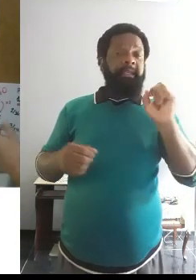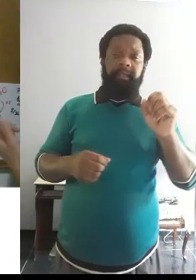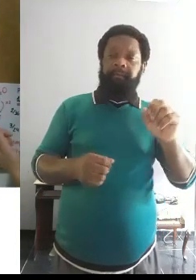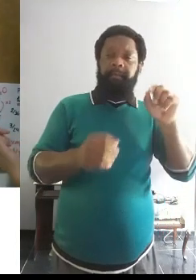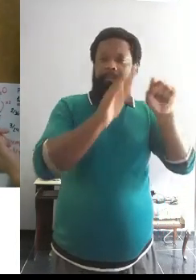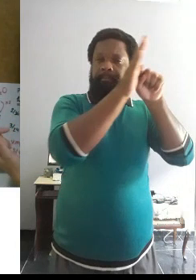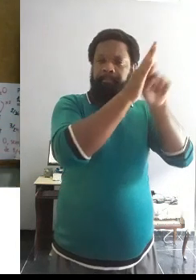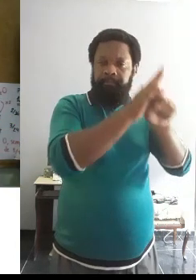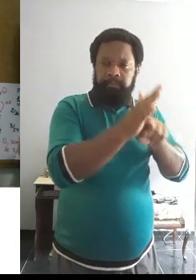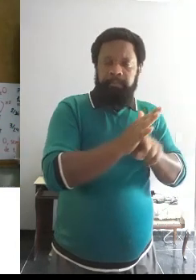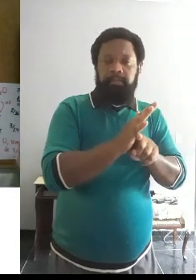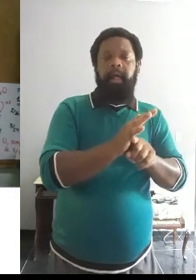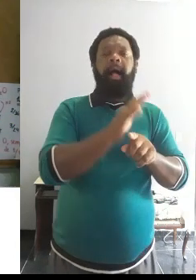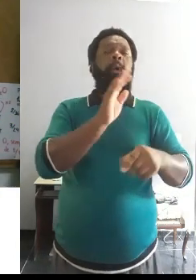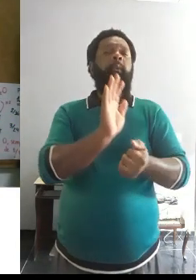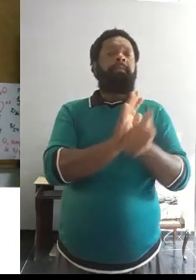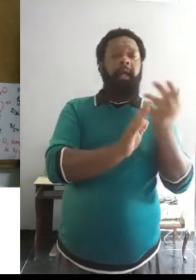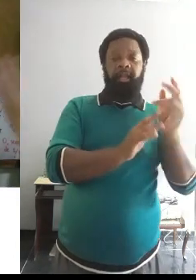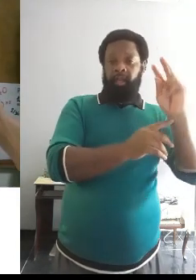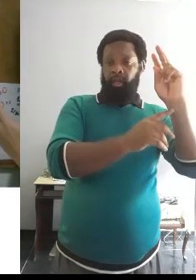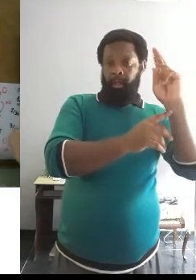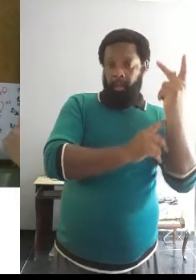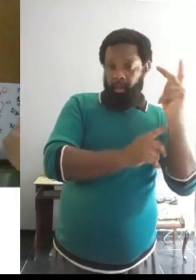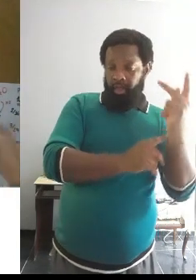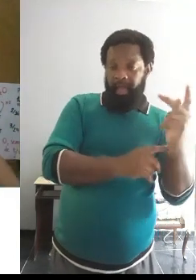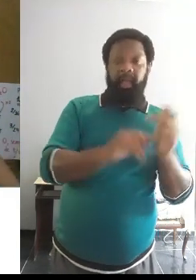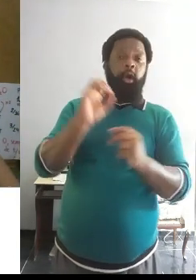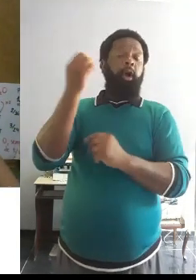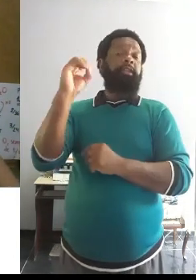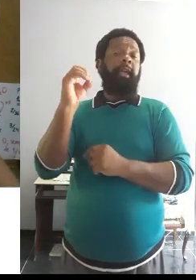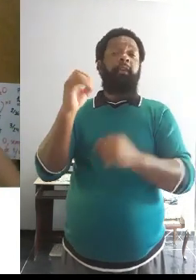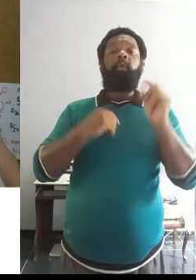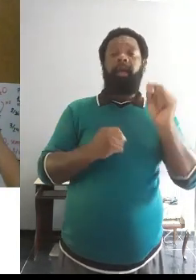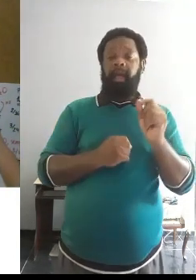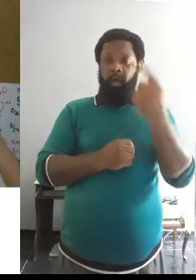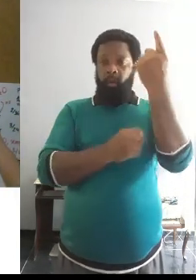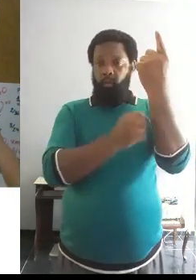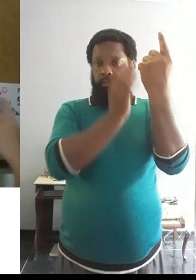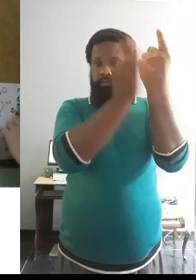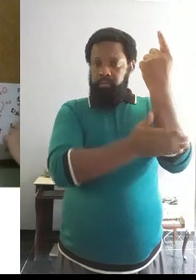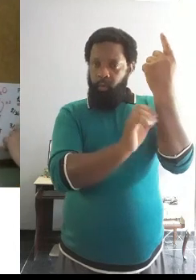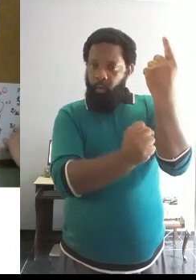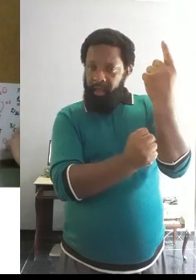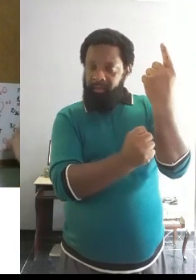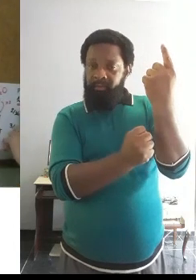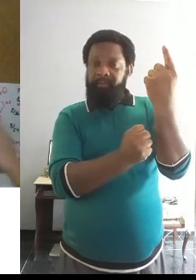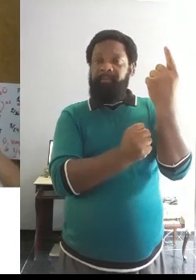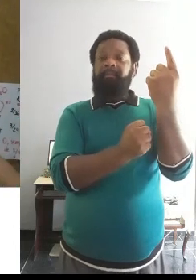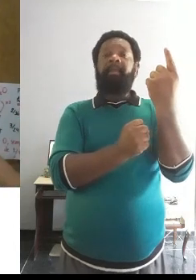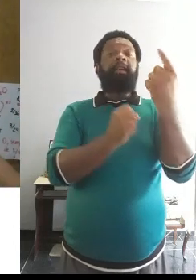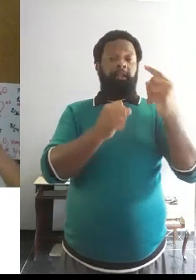for ver a proporção em massa de hidrogênio e oxigênio, seria o seguinte: 1 sobre 8 dá 1